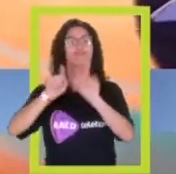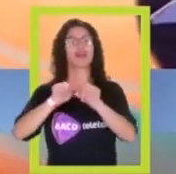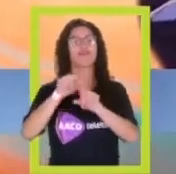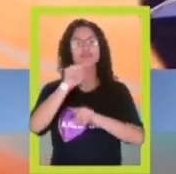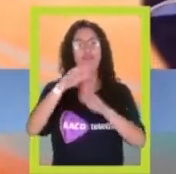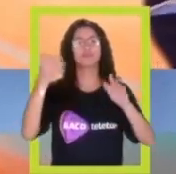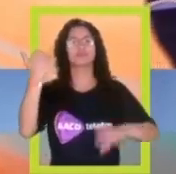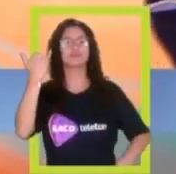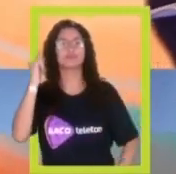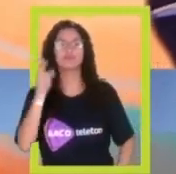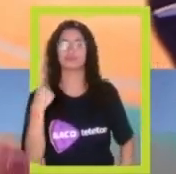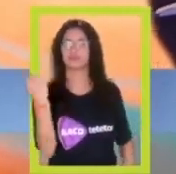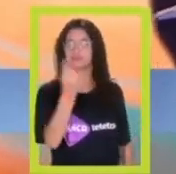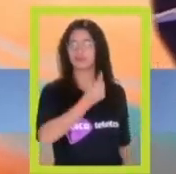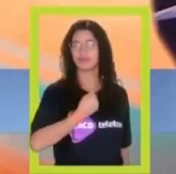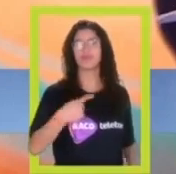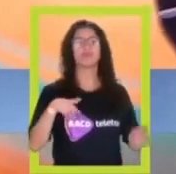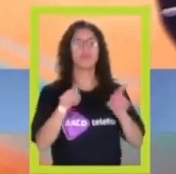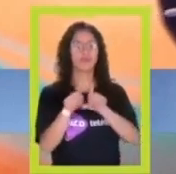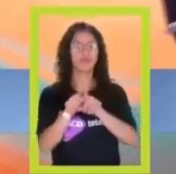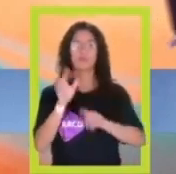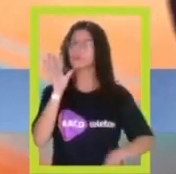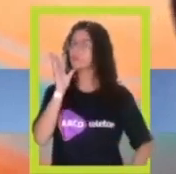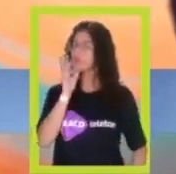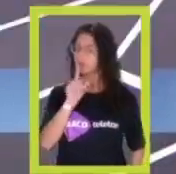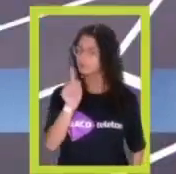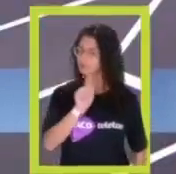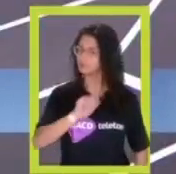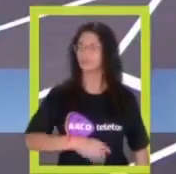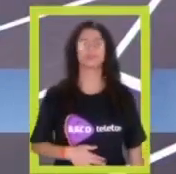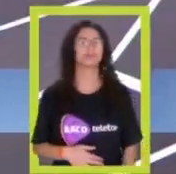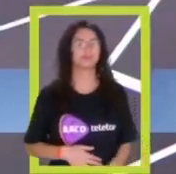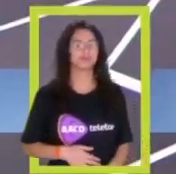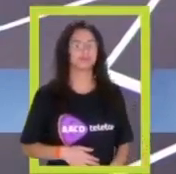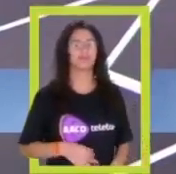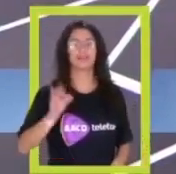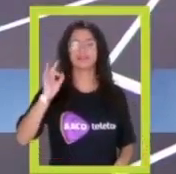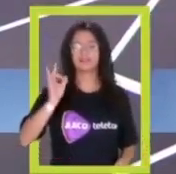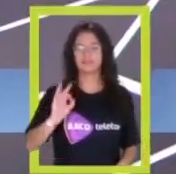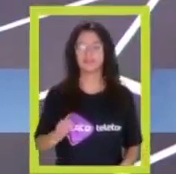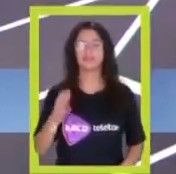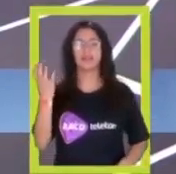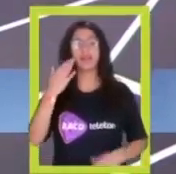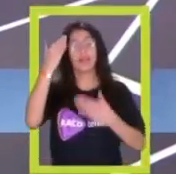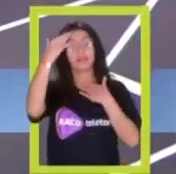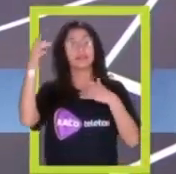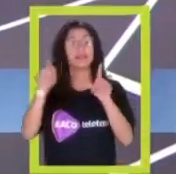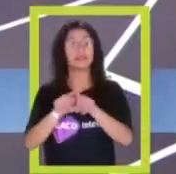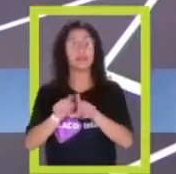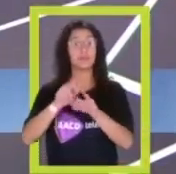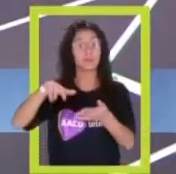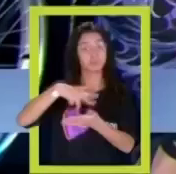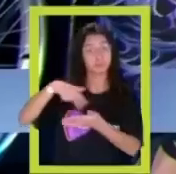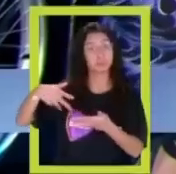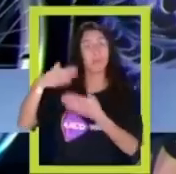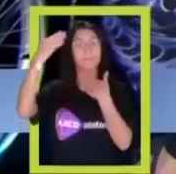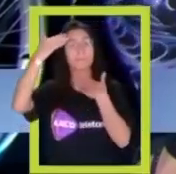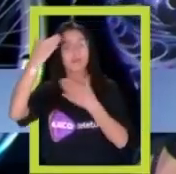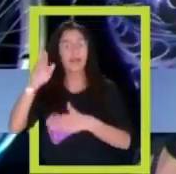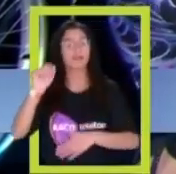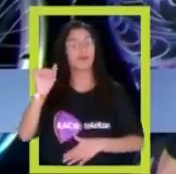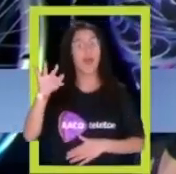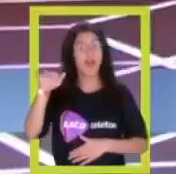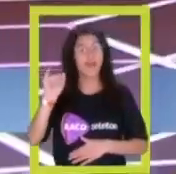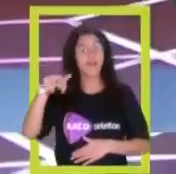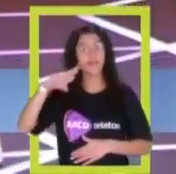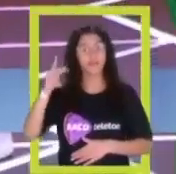você ligar pra gente sem demora. Certeza. Isso, gente, aí. Quero agradecer a vocês muito, muito, muito,